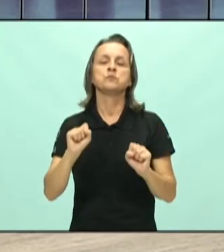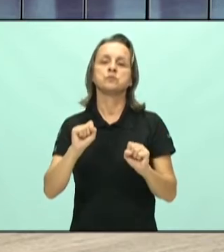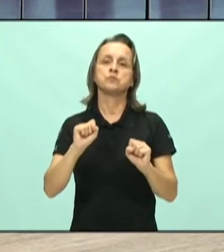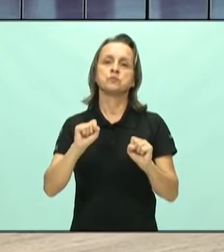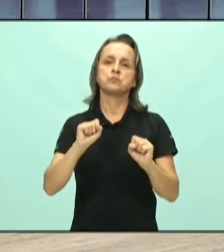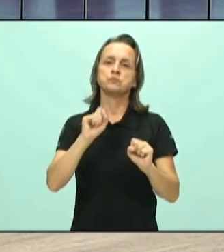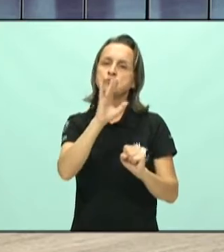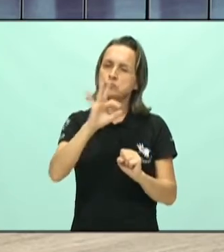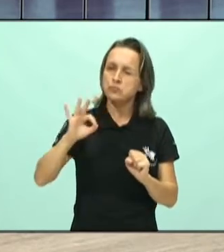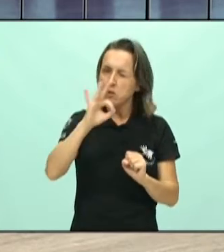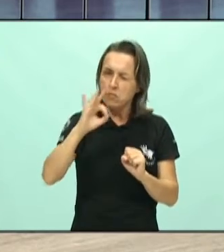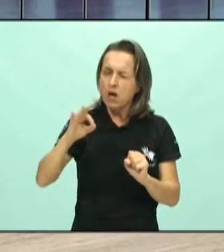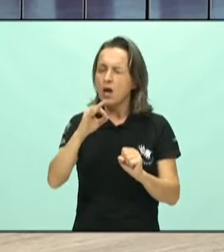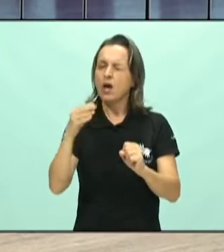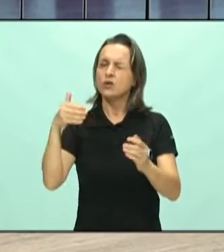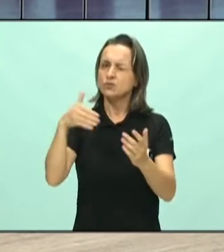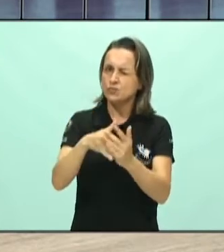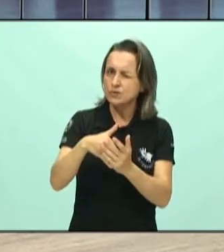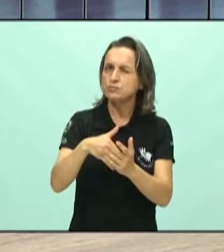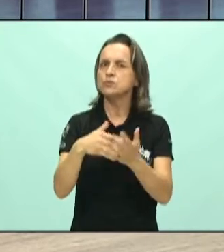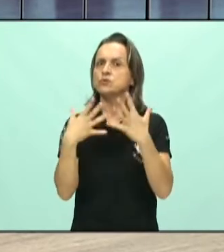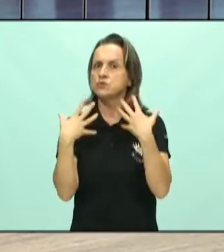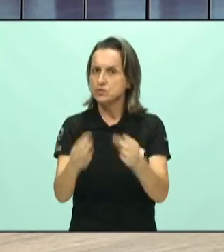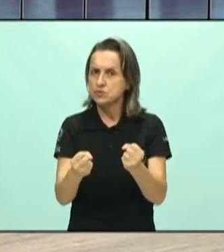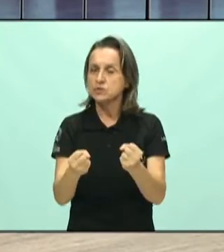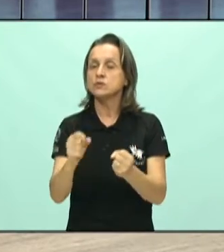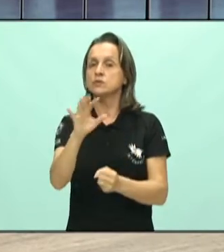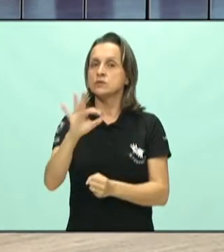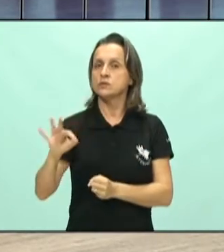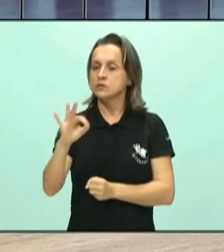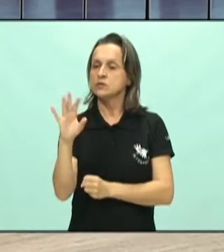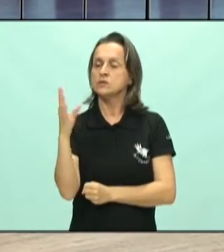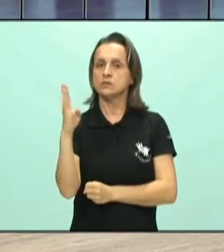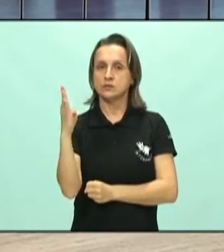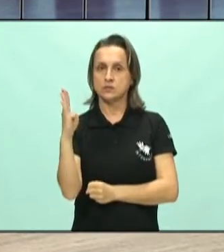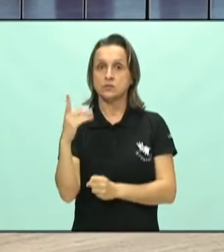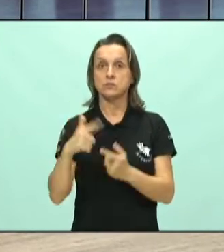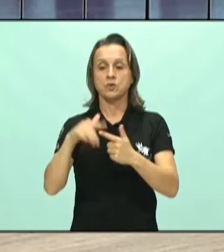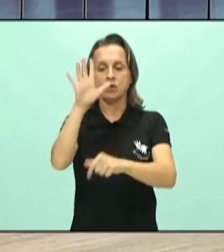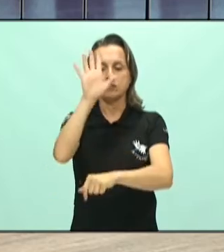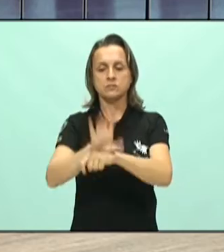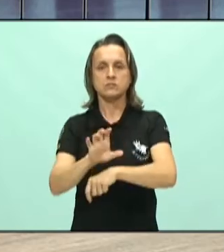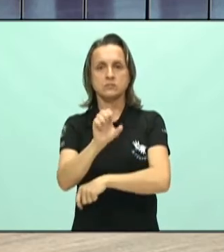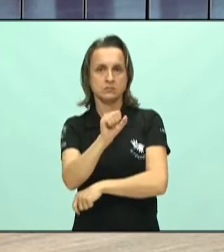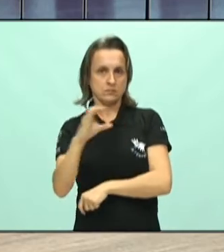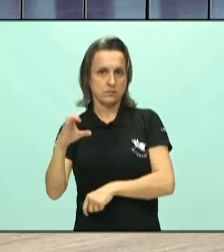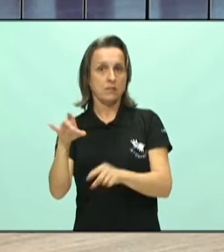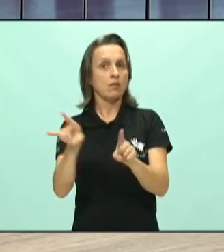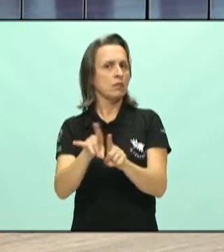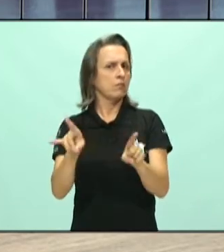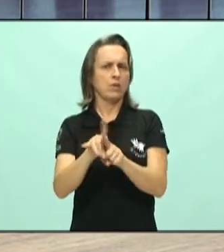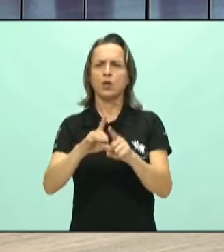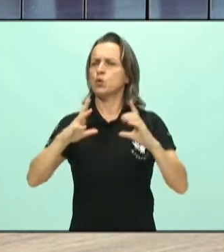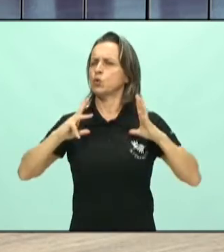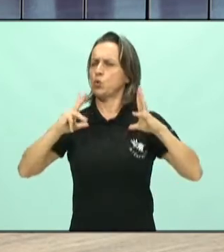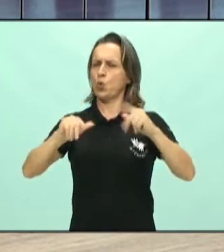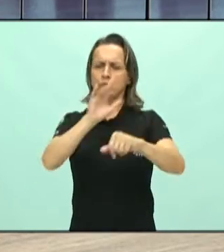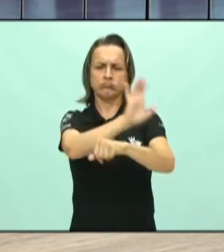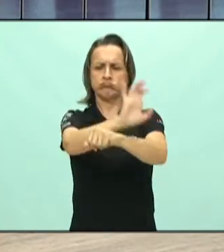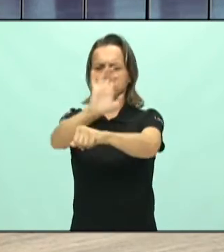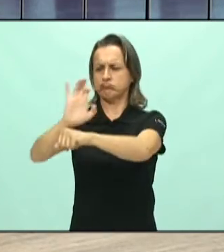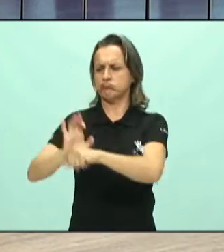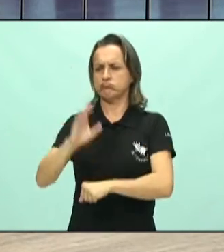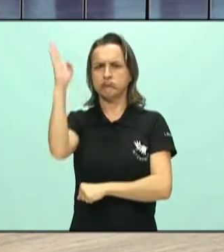assim, um limite de concessão. Porque o governo, tanto o estado de Santa Catarina como os outros estados, o Brasil em